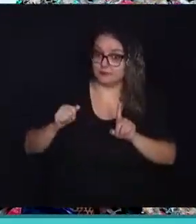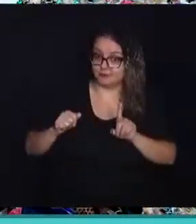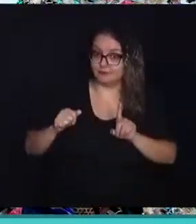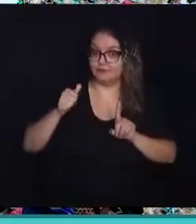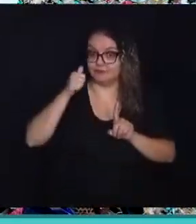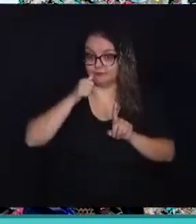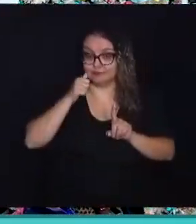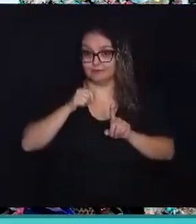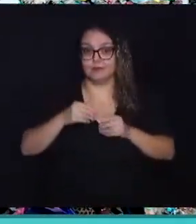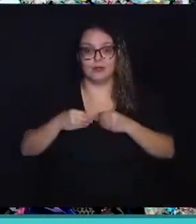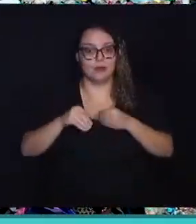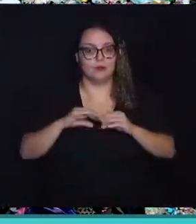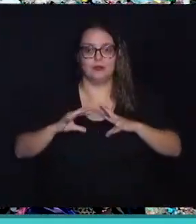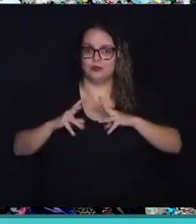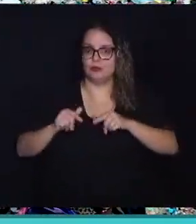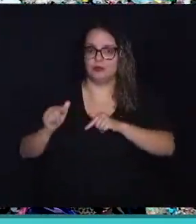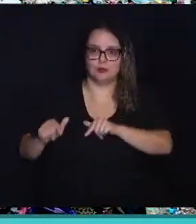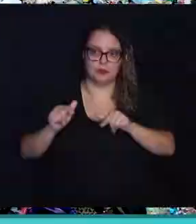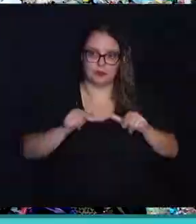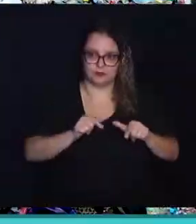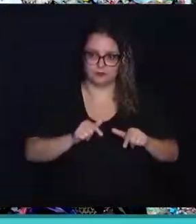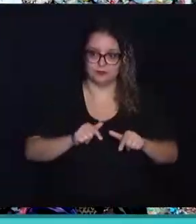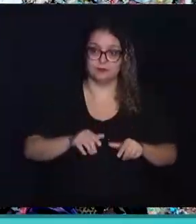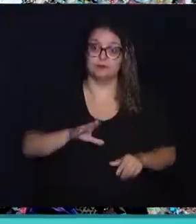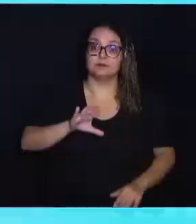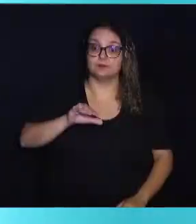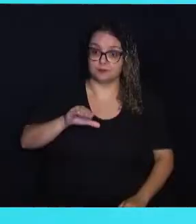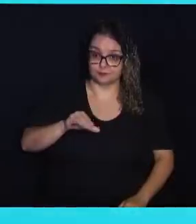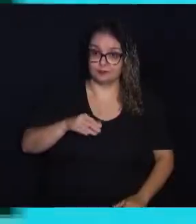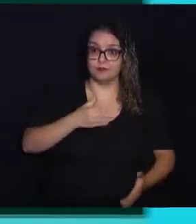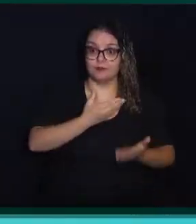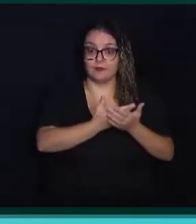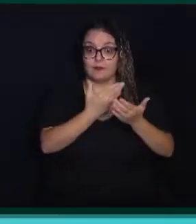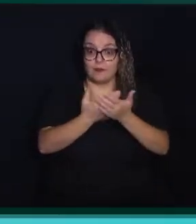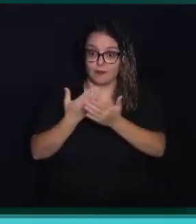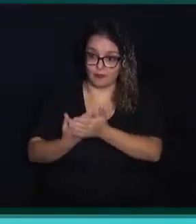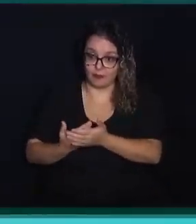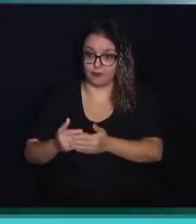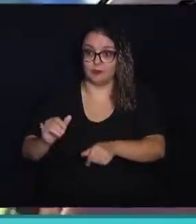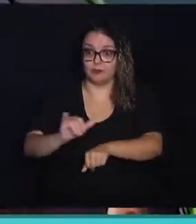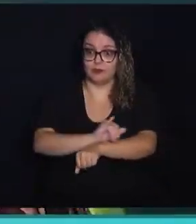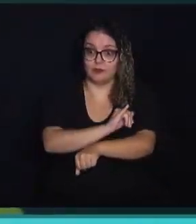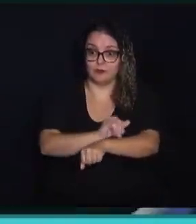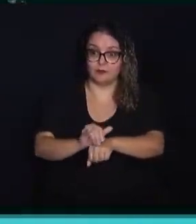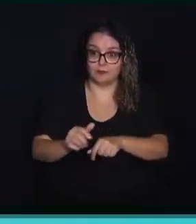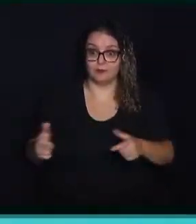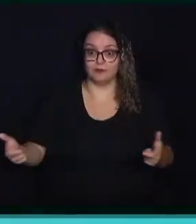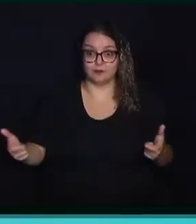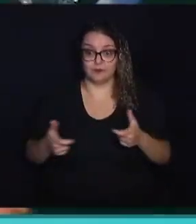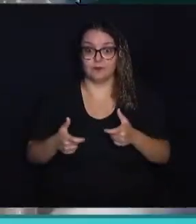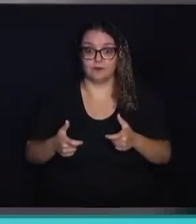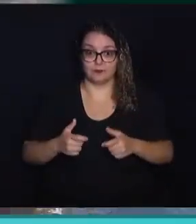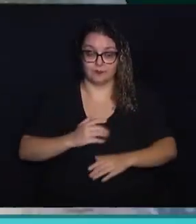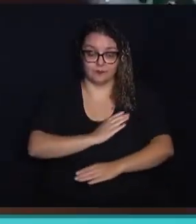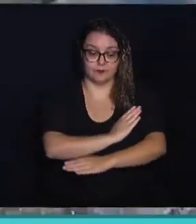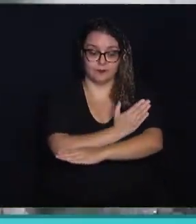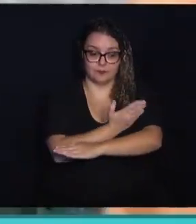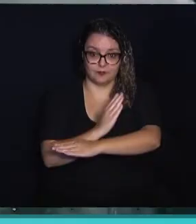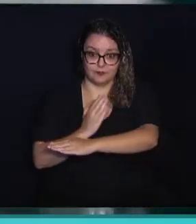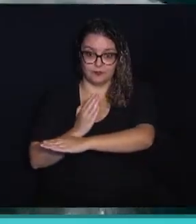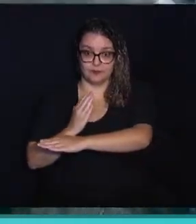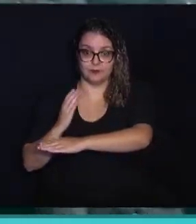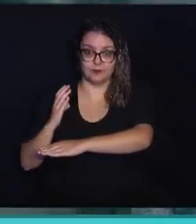útero feminino, o plástico está em toda parte. Cientistas estudam manobra para diminuir ataques